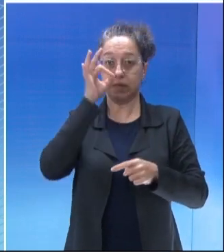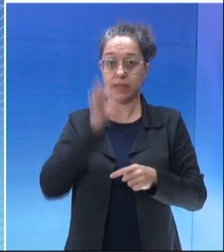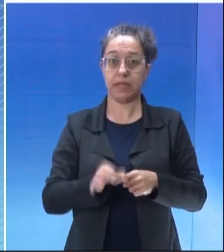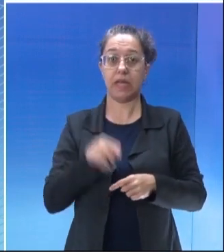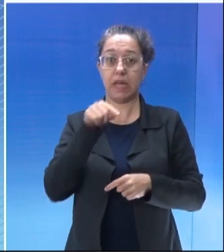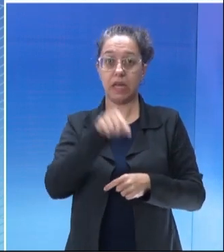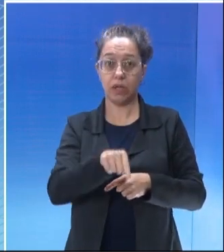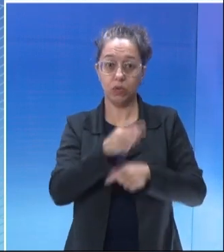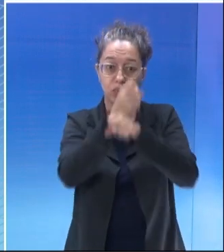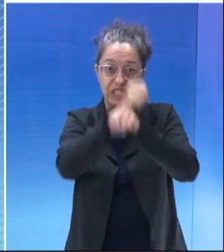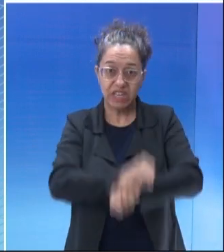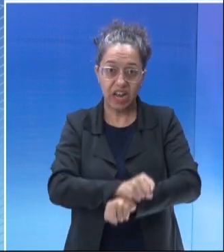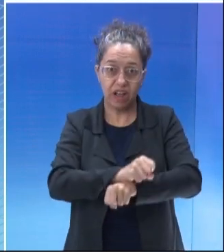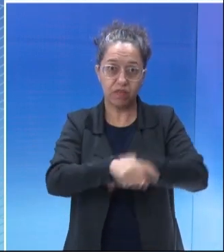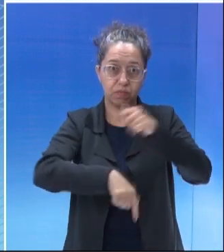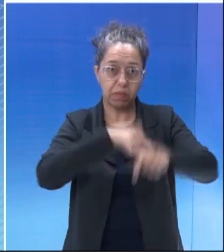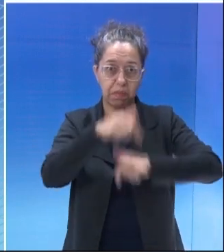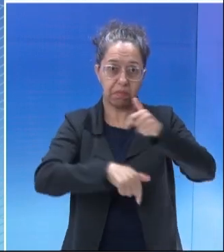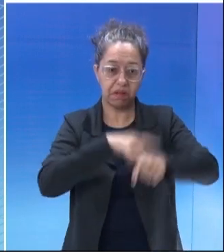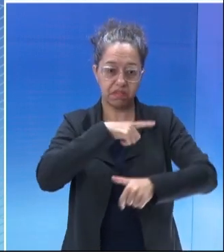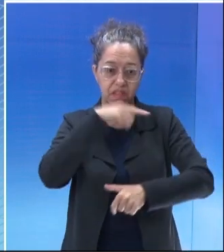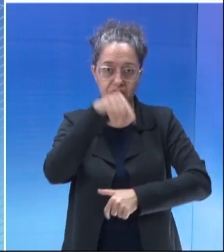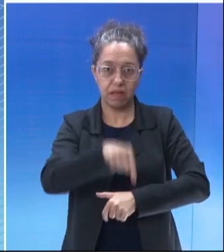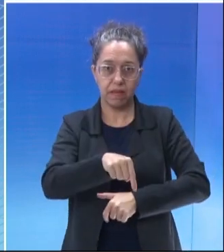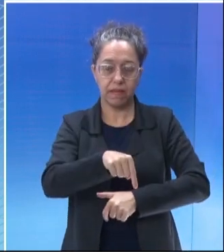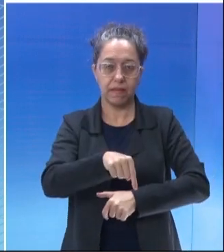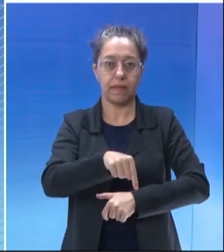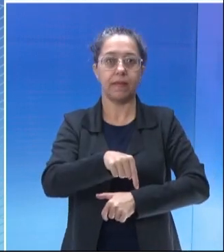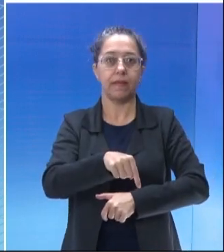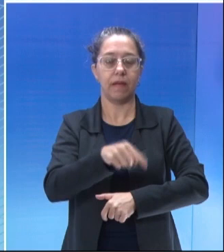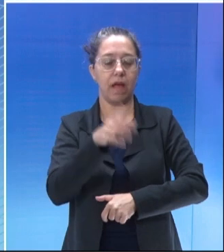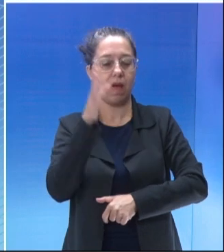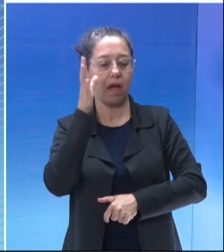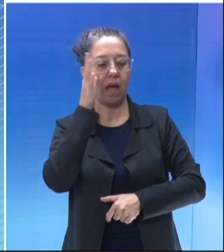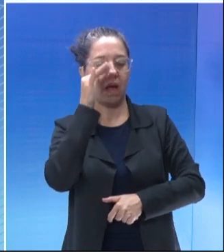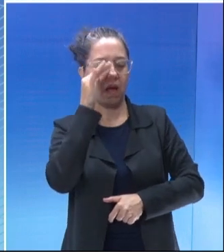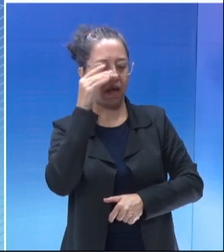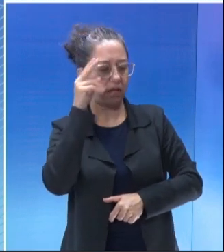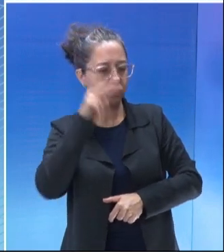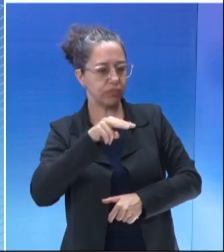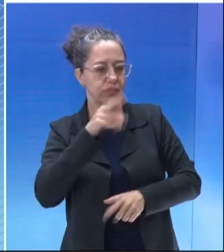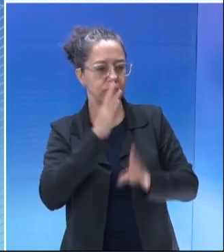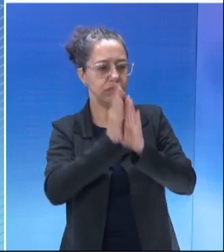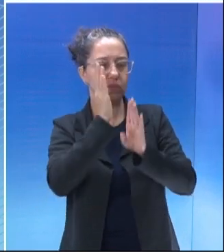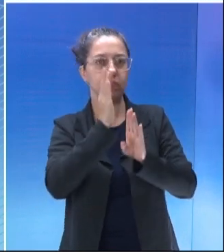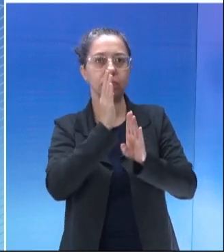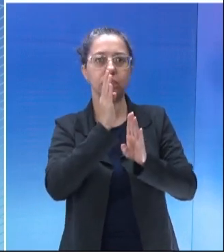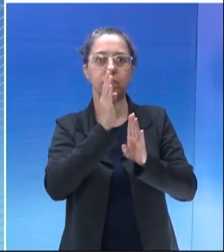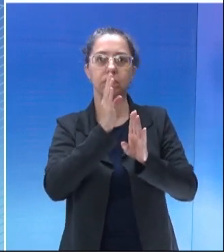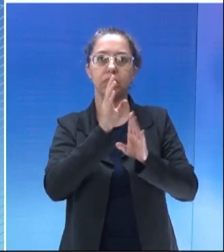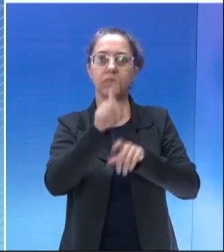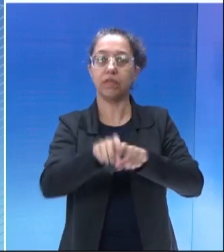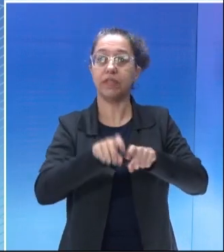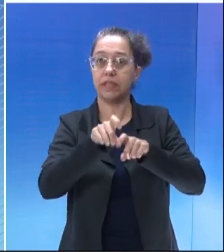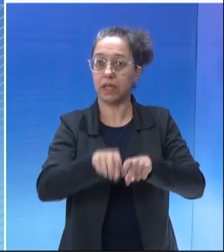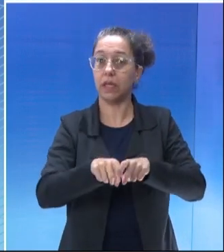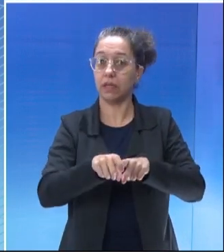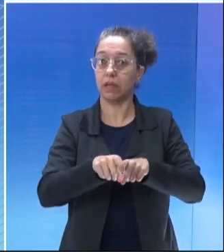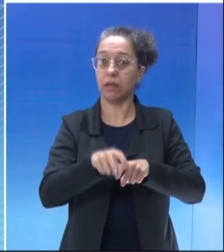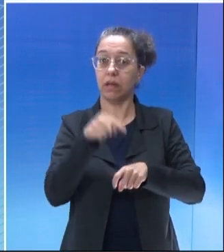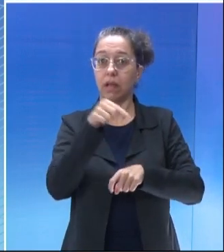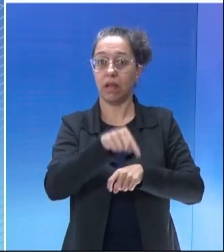trabalho escravo no Brasil, o trabalho escravo, se encontrado numa propriedade rural,